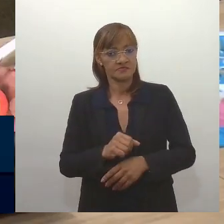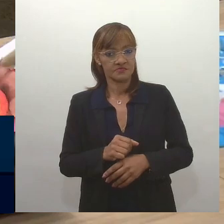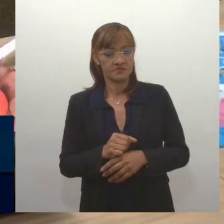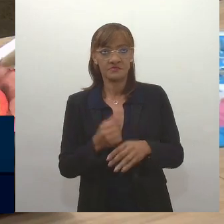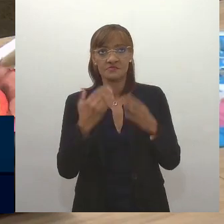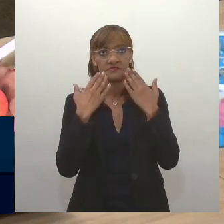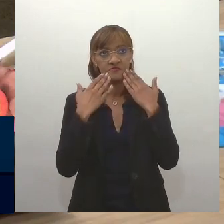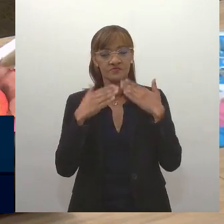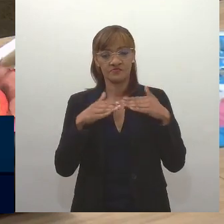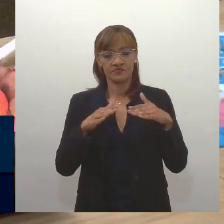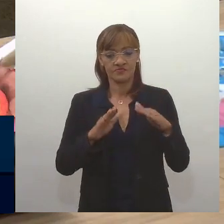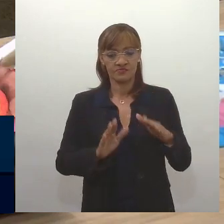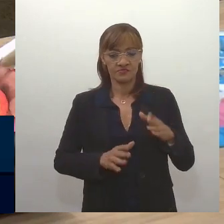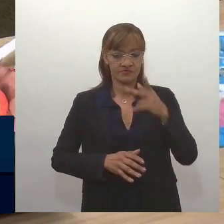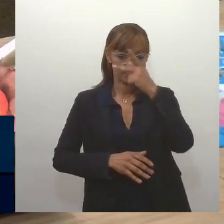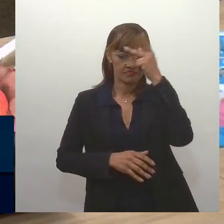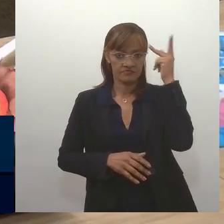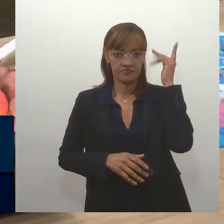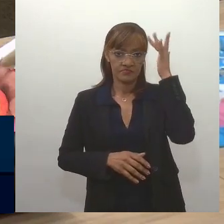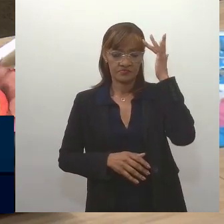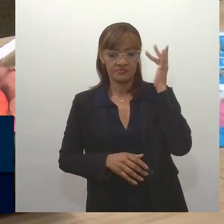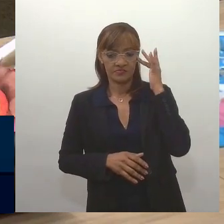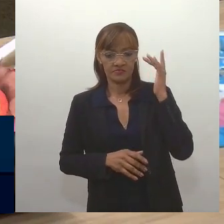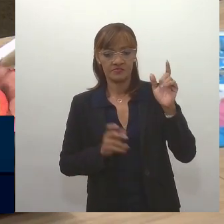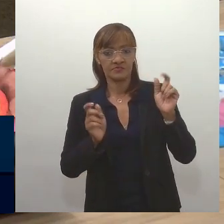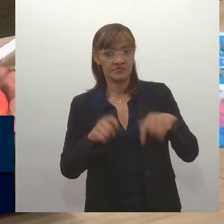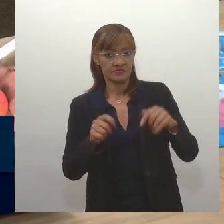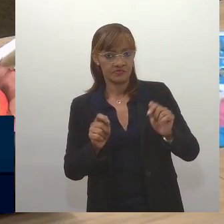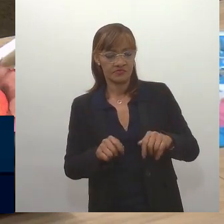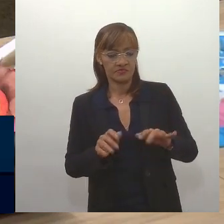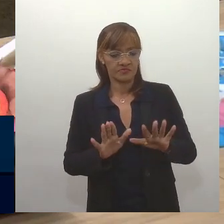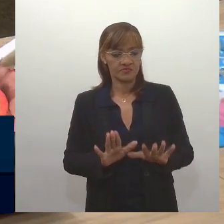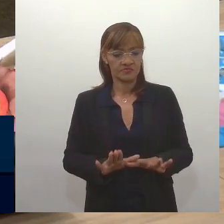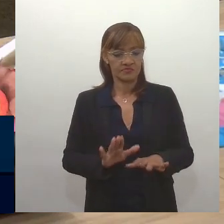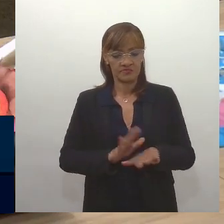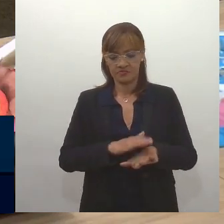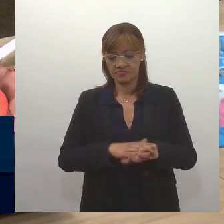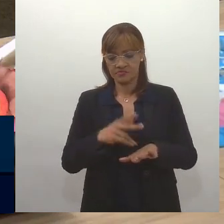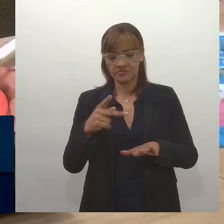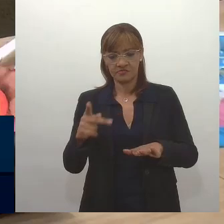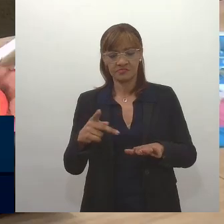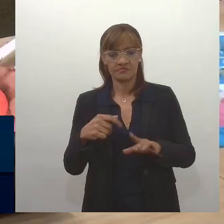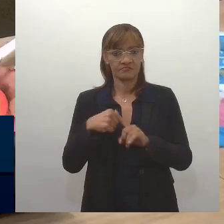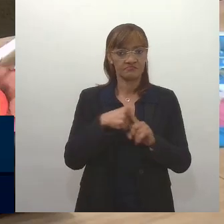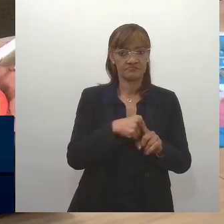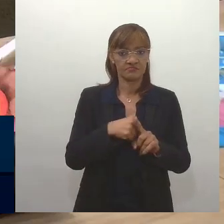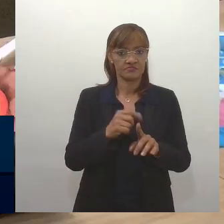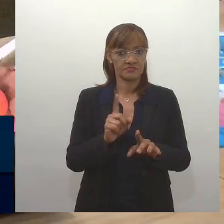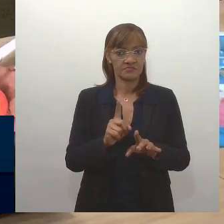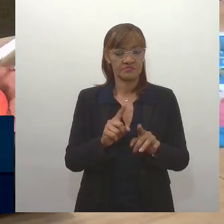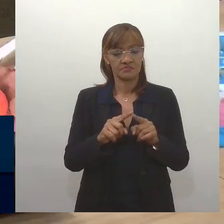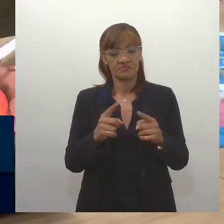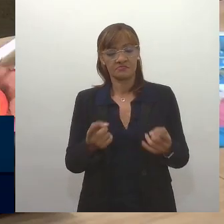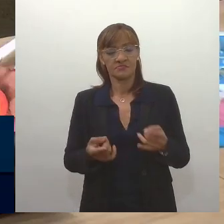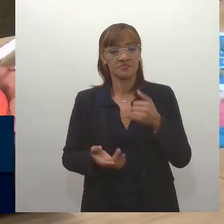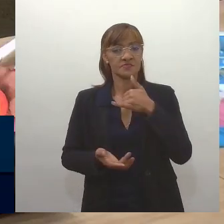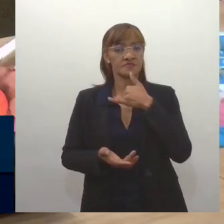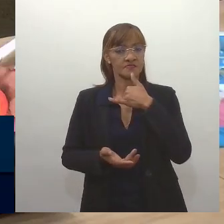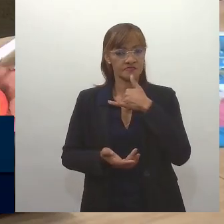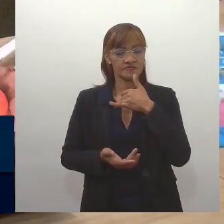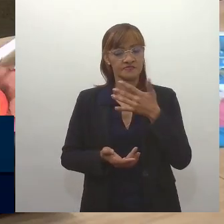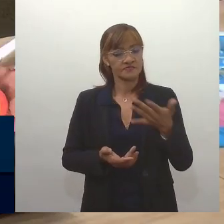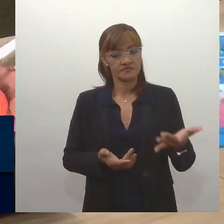acharem que devem fazer justiça com as próprias mãos né E infelizmente por causa de discurso de